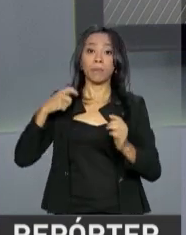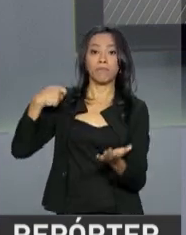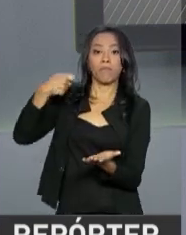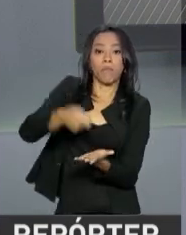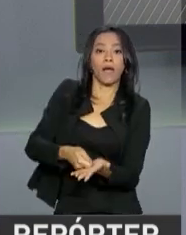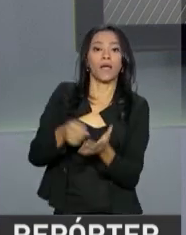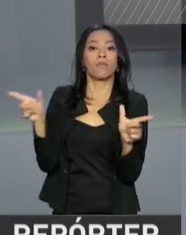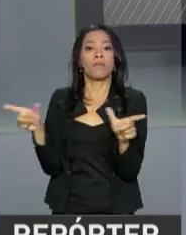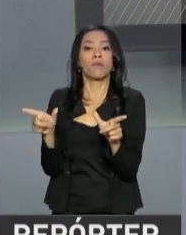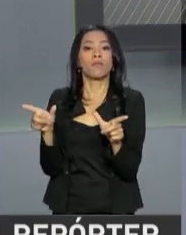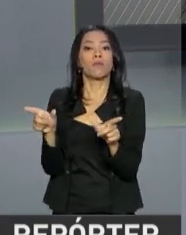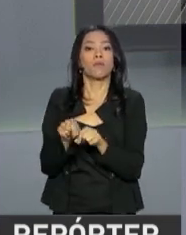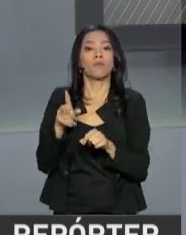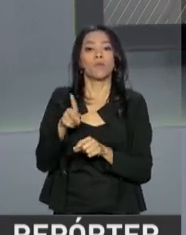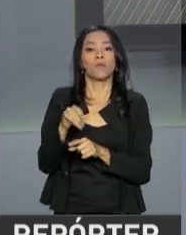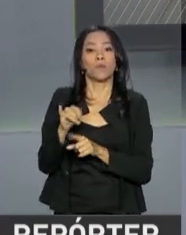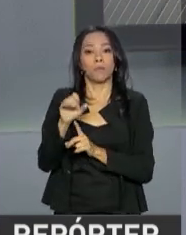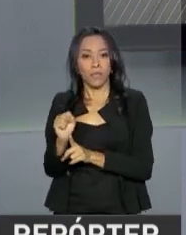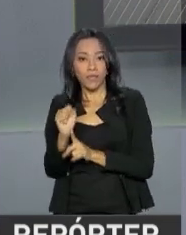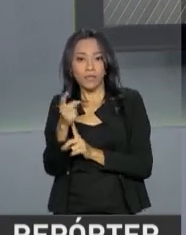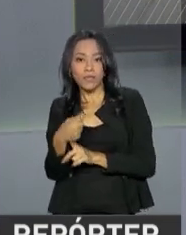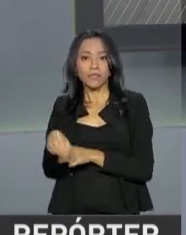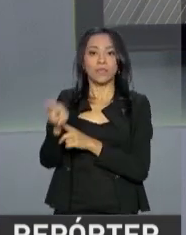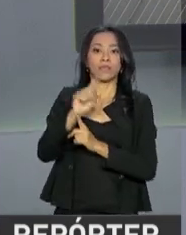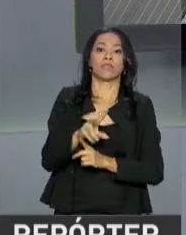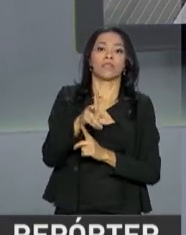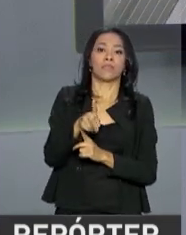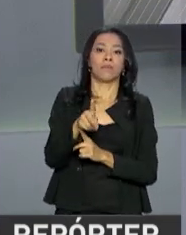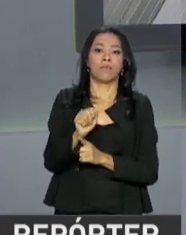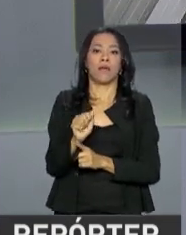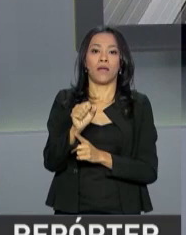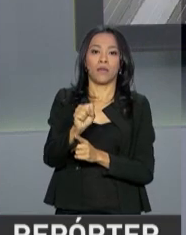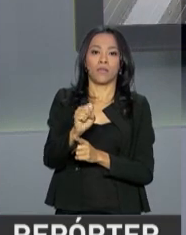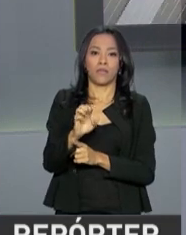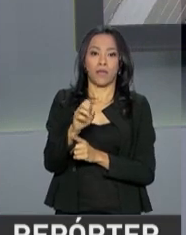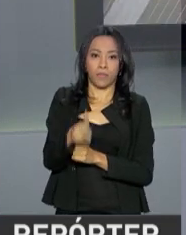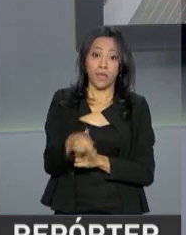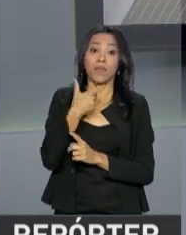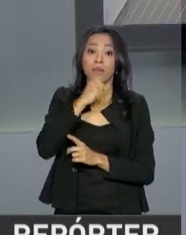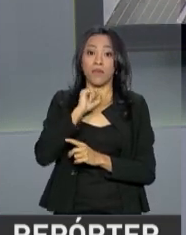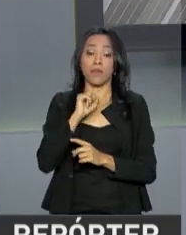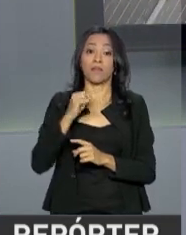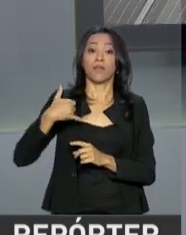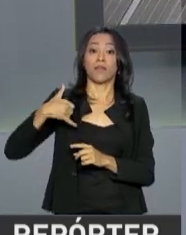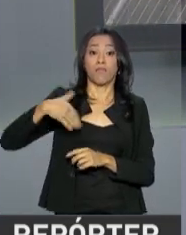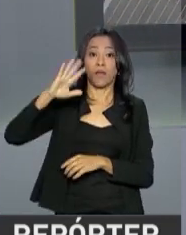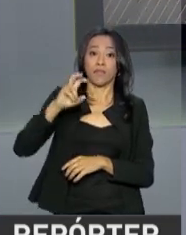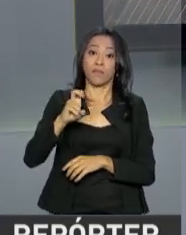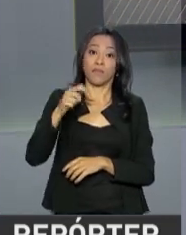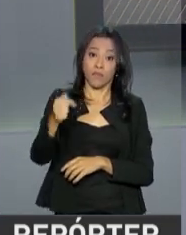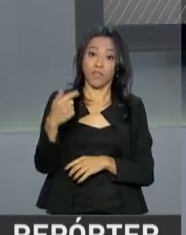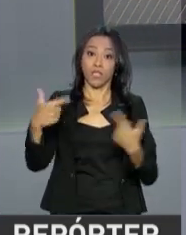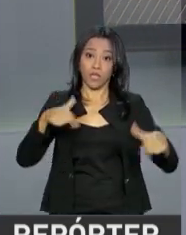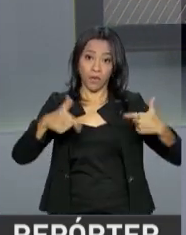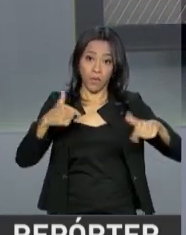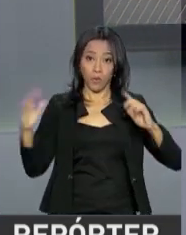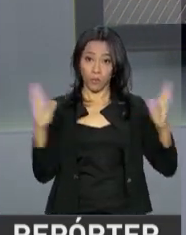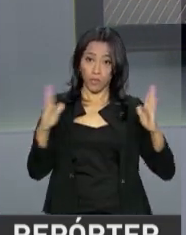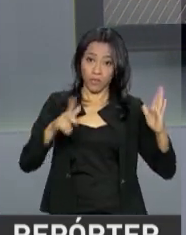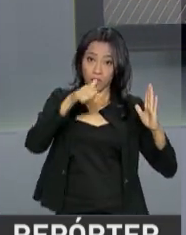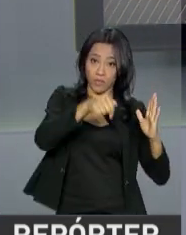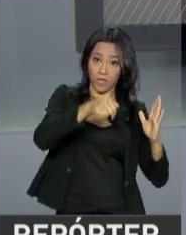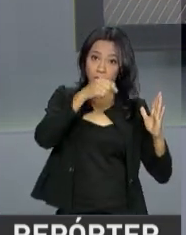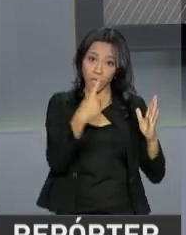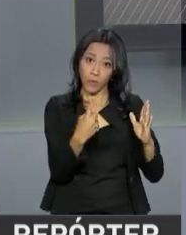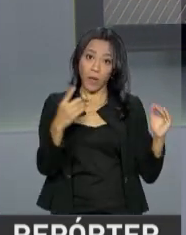do fundo pis pasep quem tem 57 anos ou mais e trabalhou entre 1981 e 1988 têm